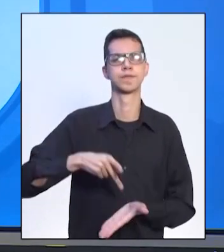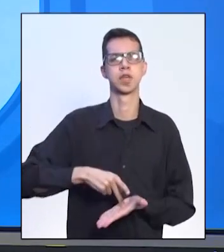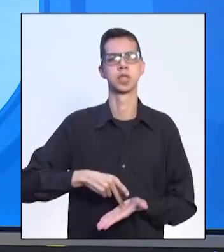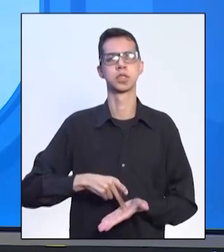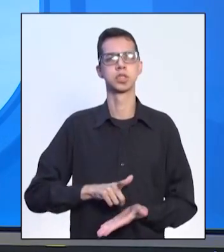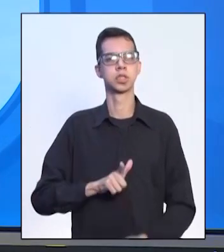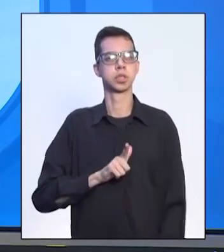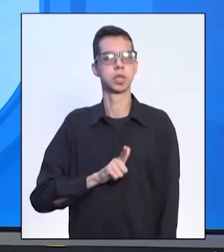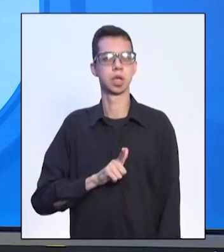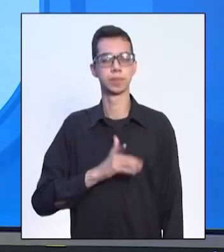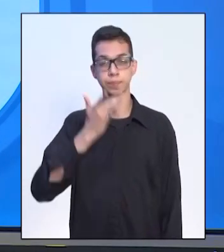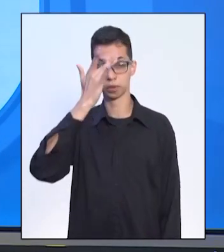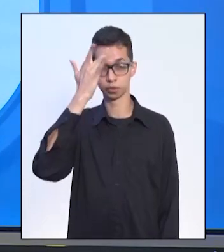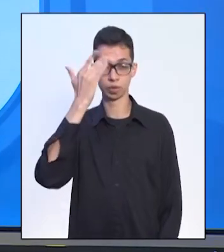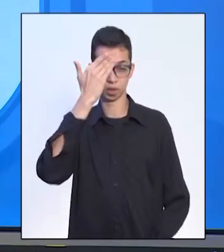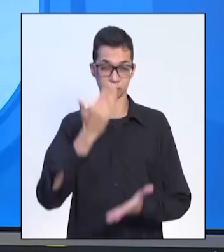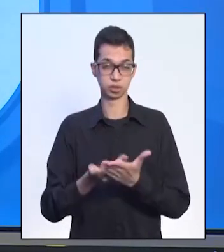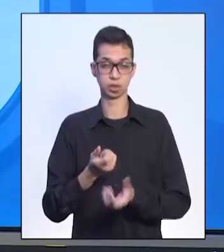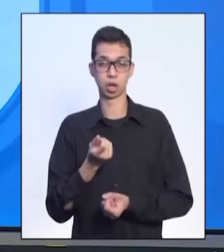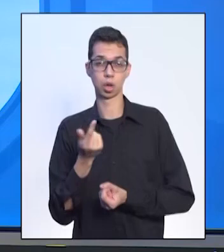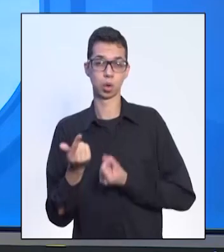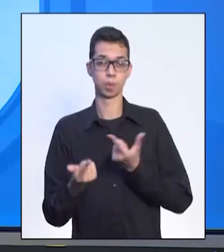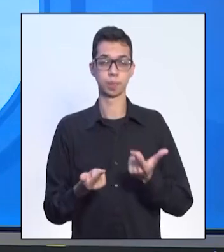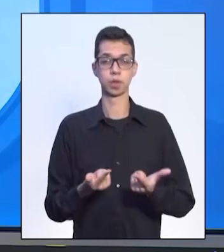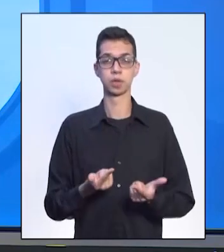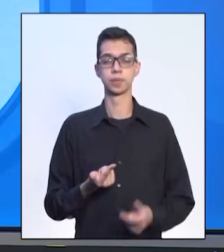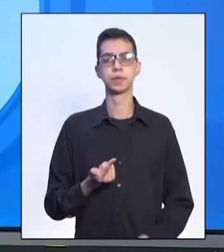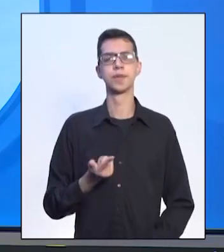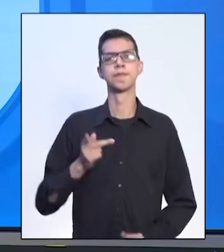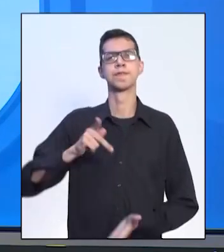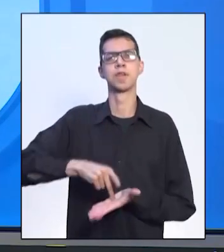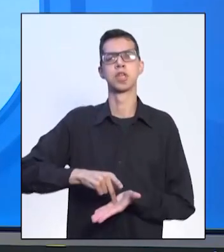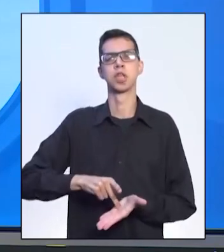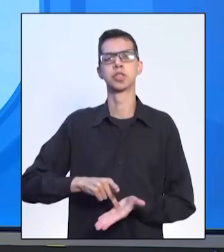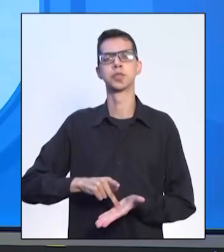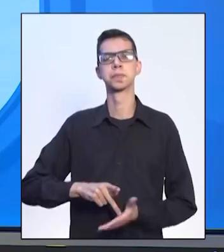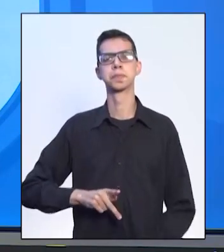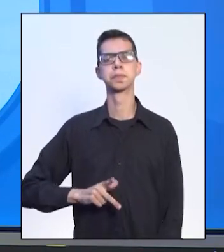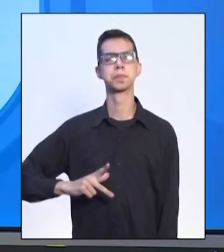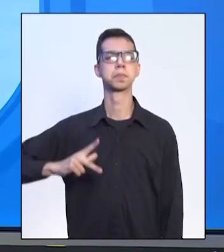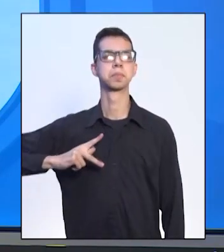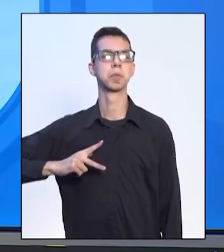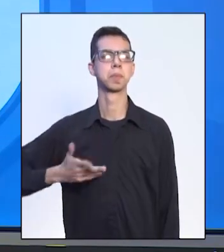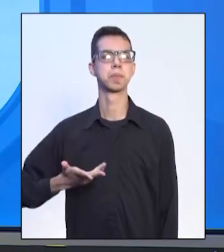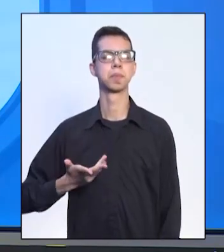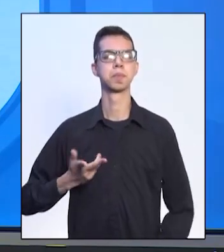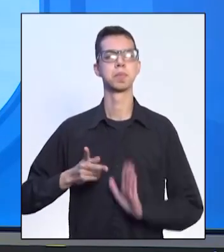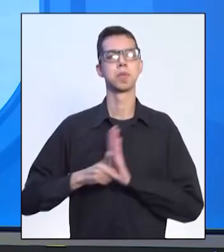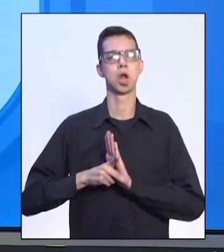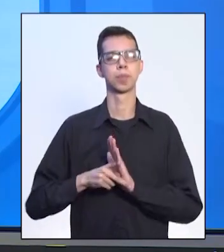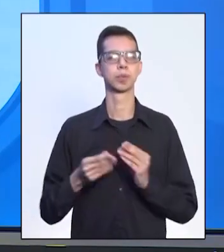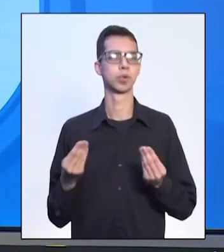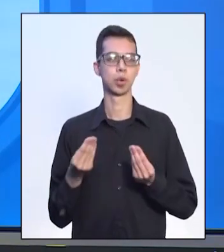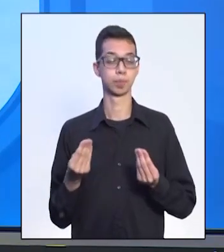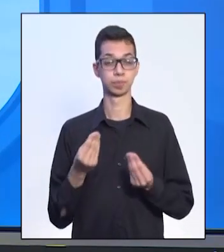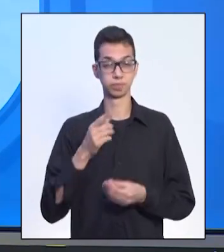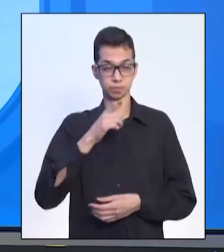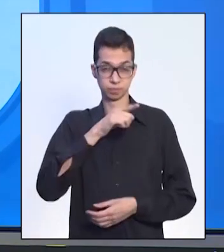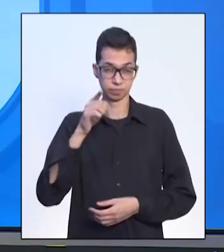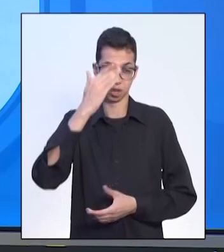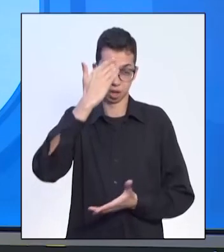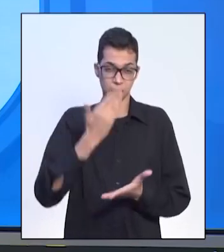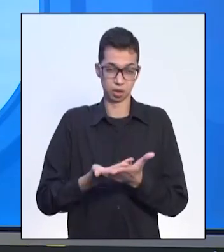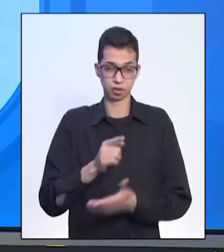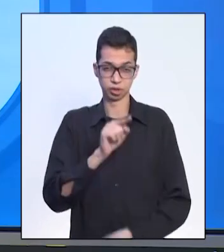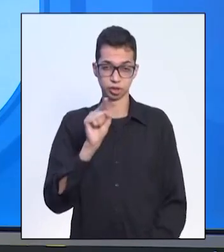se é que alguém pode ser dono de algo assim. Né? E também se aprofundar no conceito de crítica filosófica. Para terminar, vou deixar